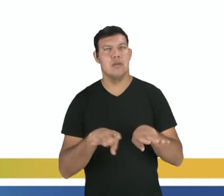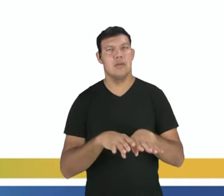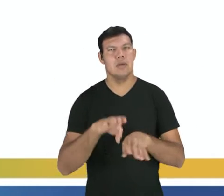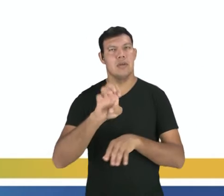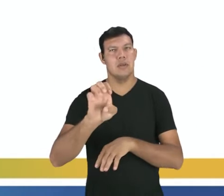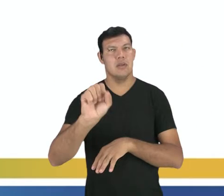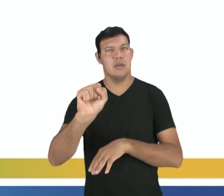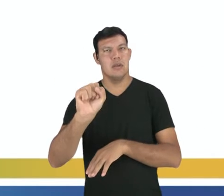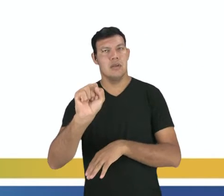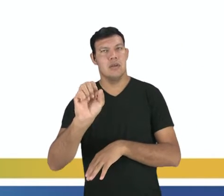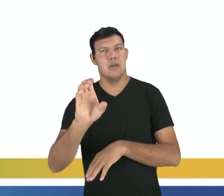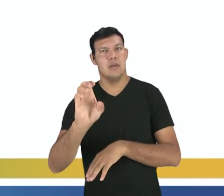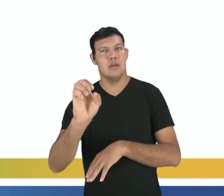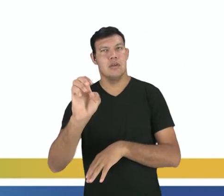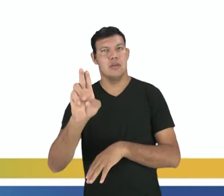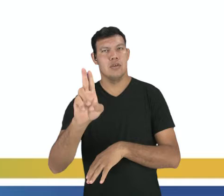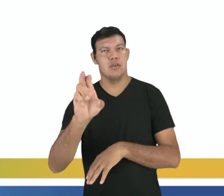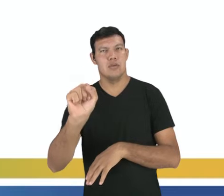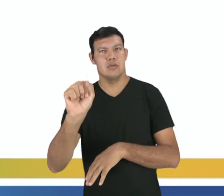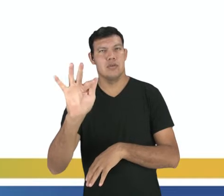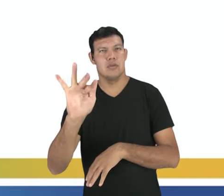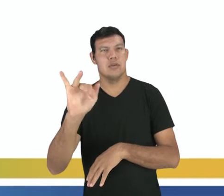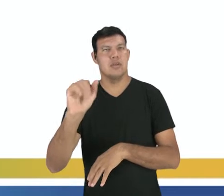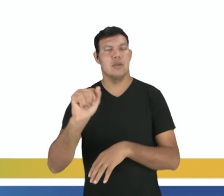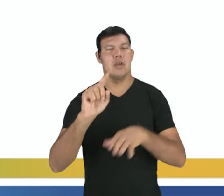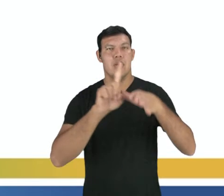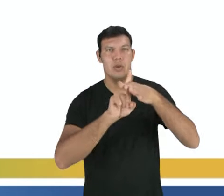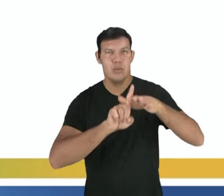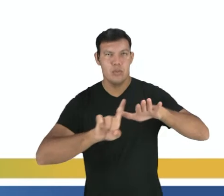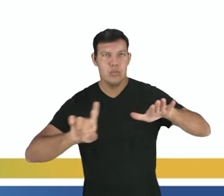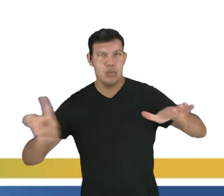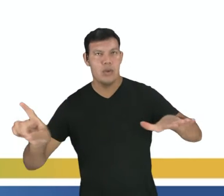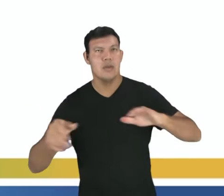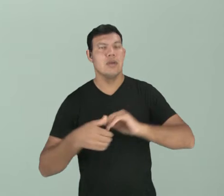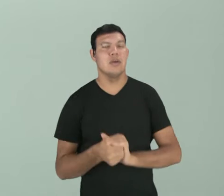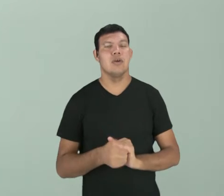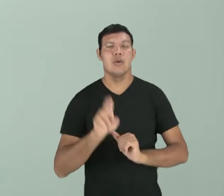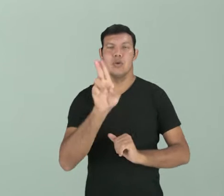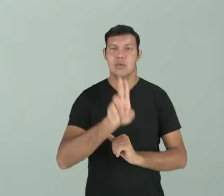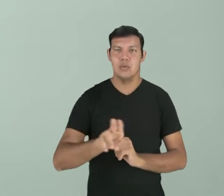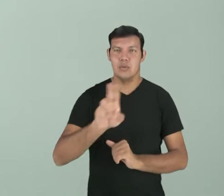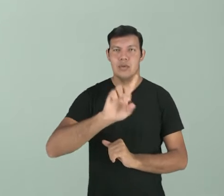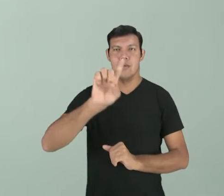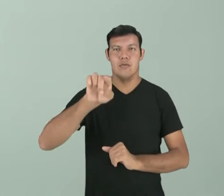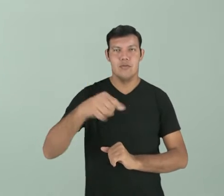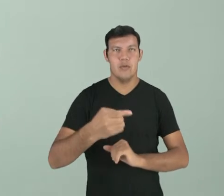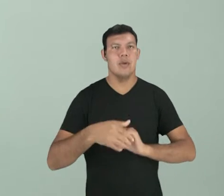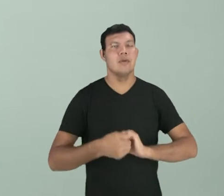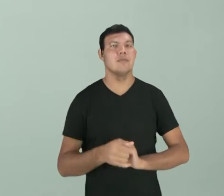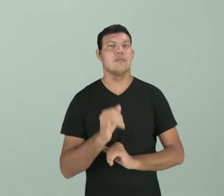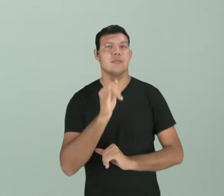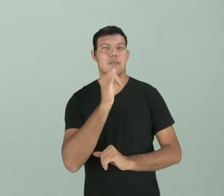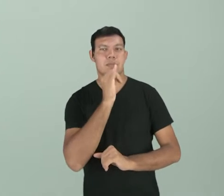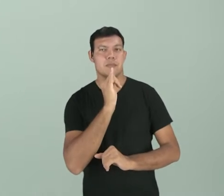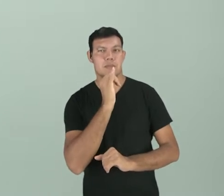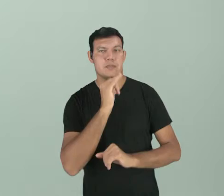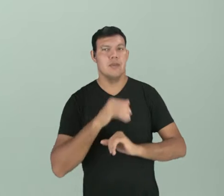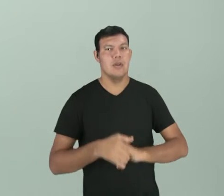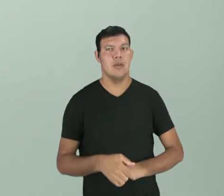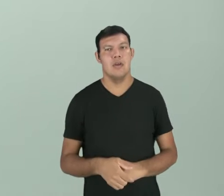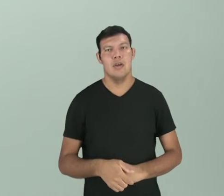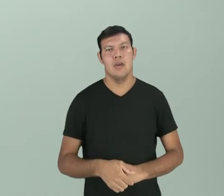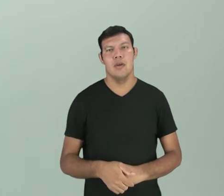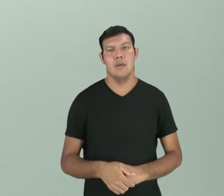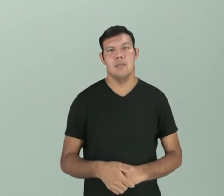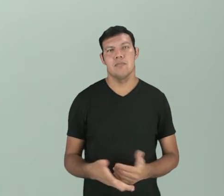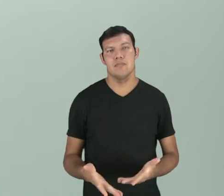essas que estão aí para vocês. Eu posso isolá-las por meio de vírgula, como o por exemplo, dentro de um